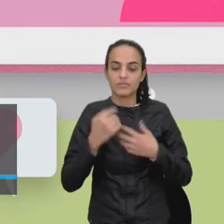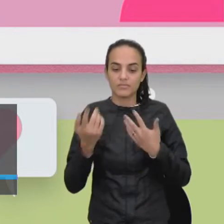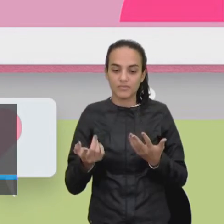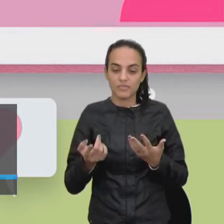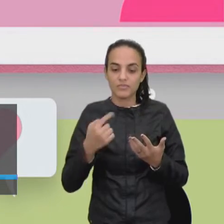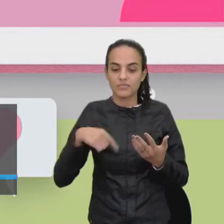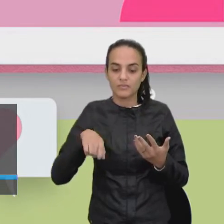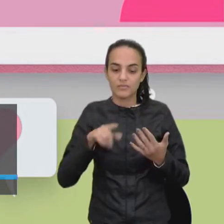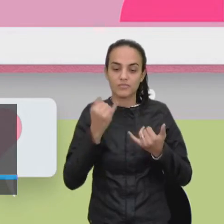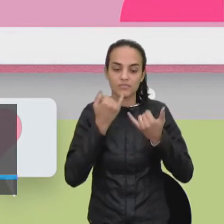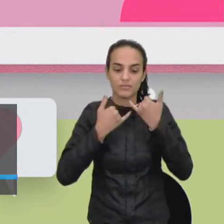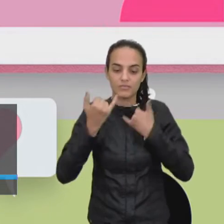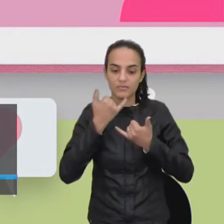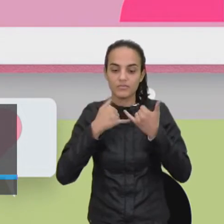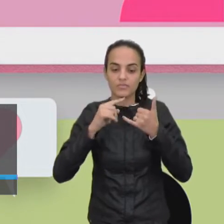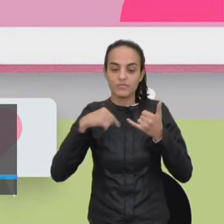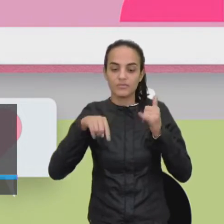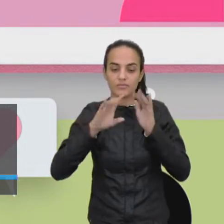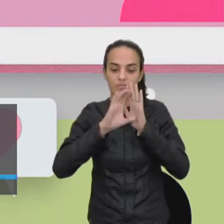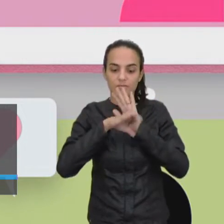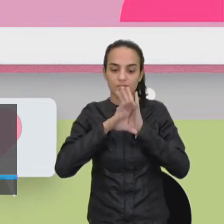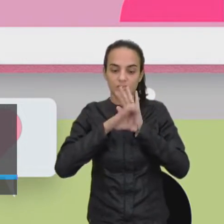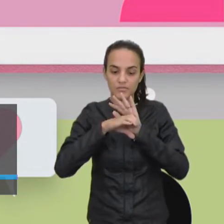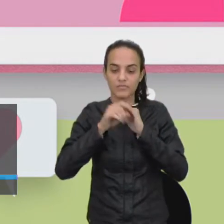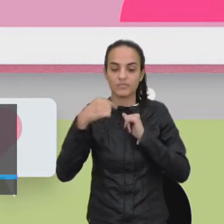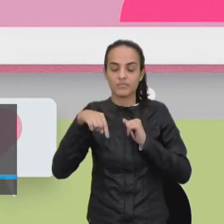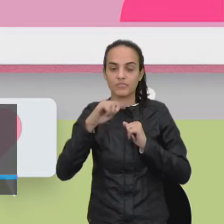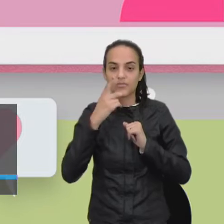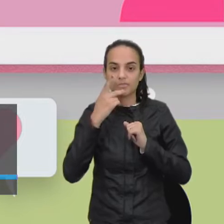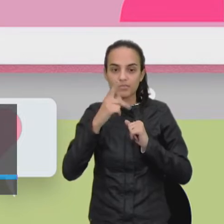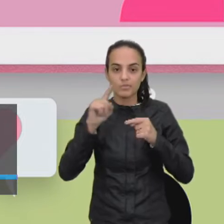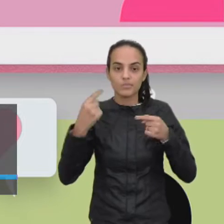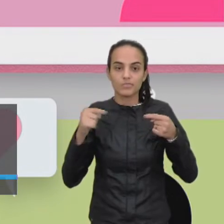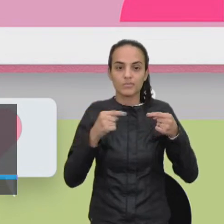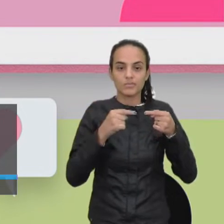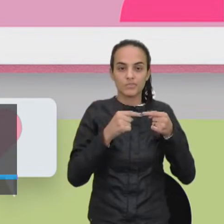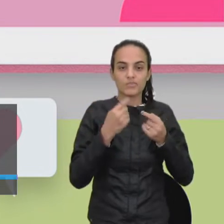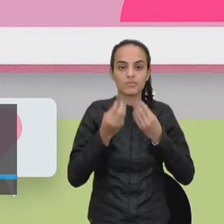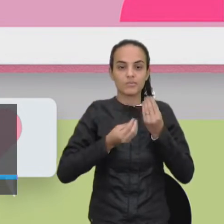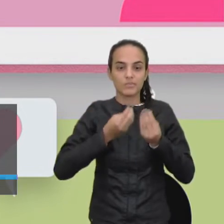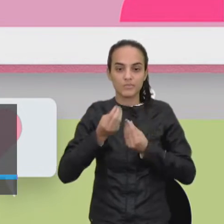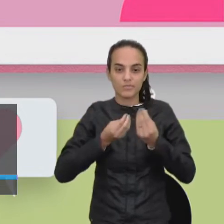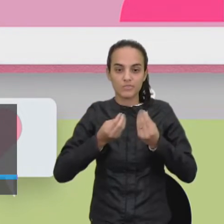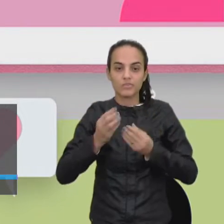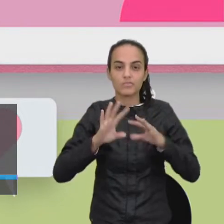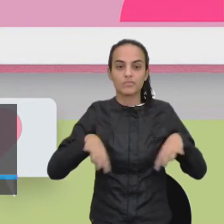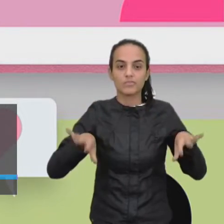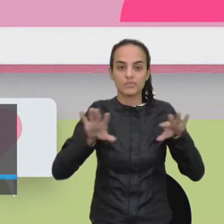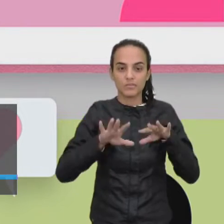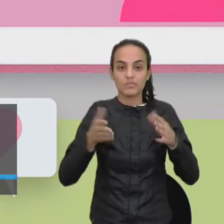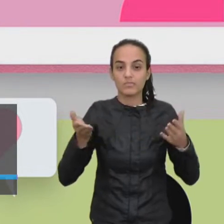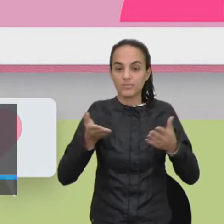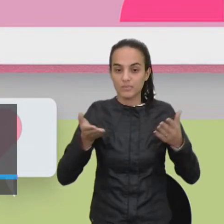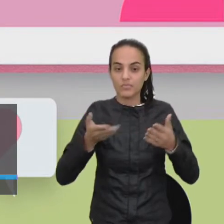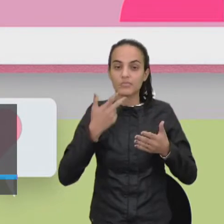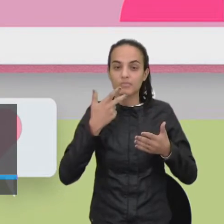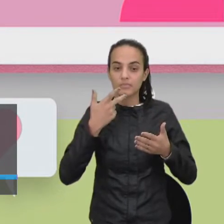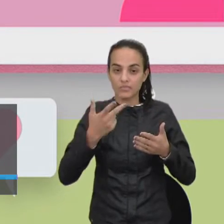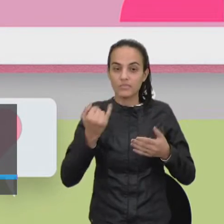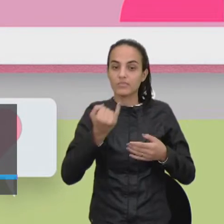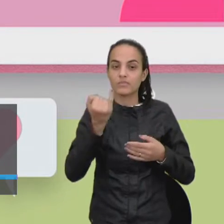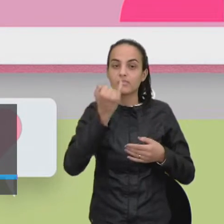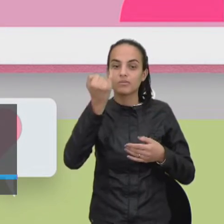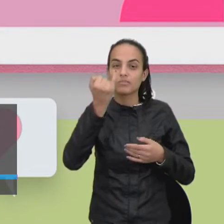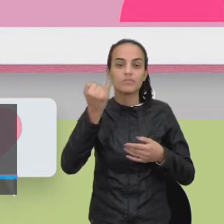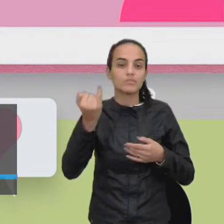circulando a nossa informação, o nosso conteúdo, falamos sobre alcance, como que a gente alcança todo mundo, e agora fala da relevância. O que é